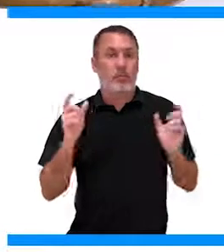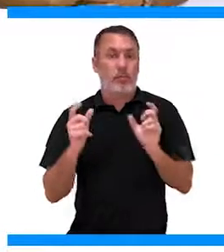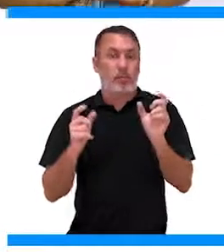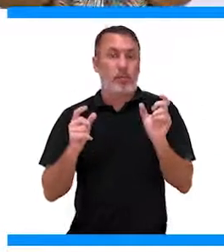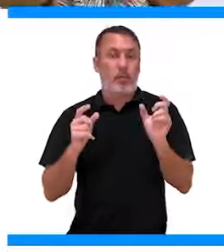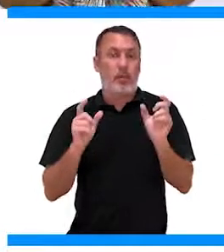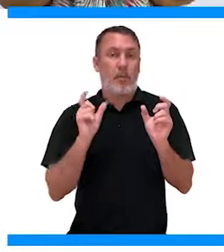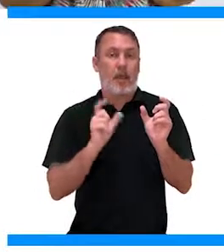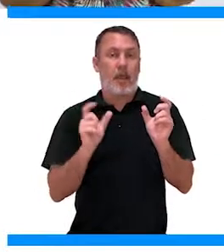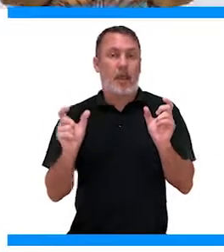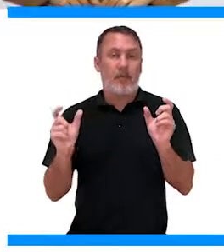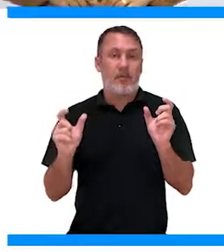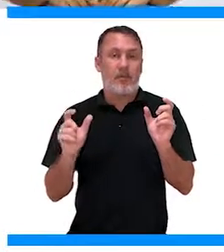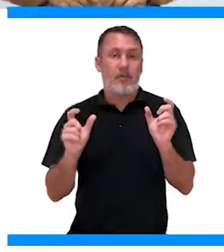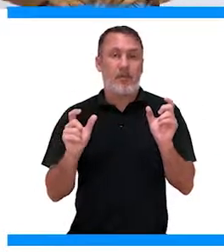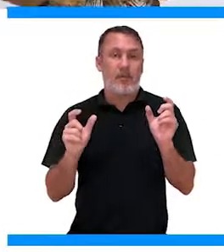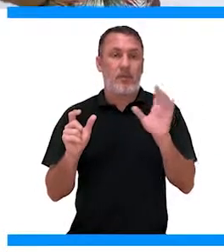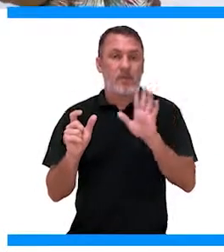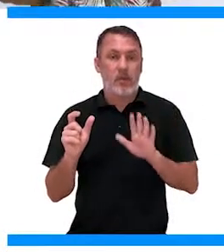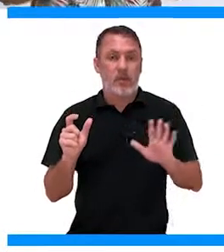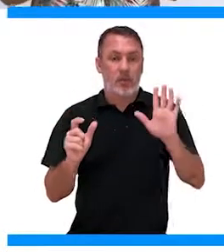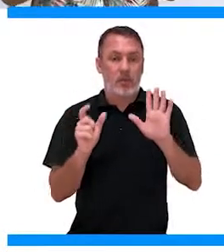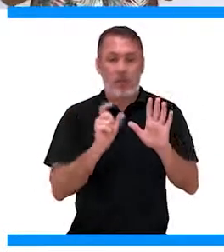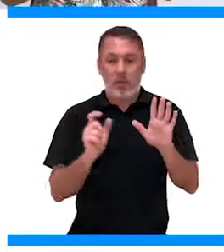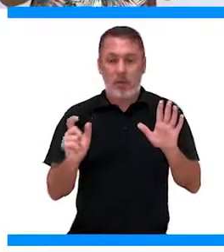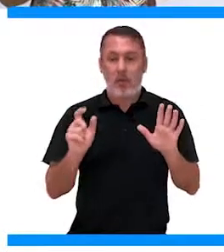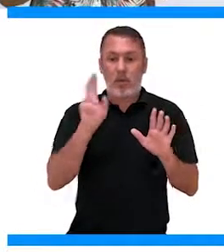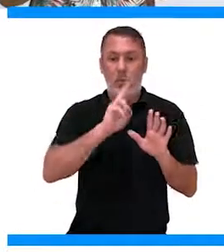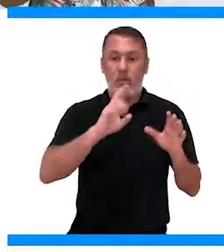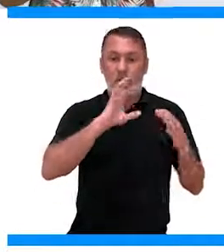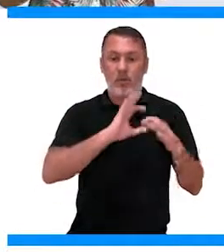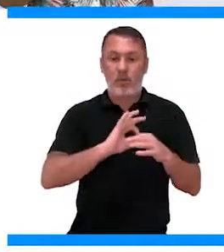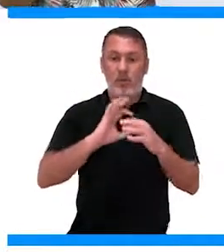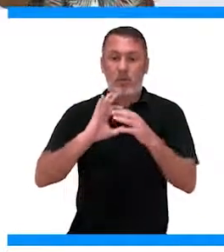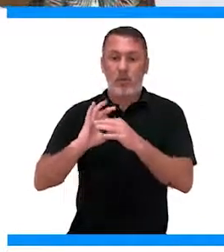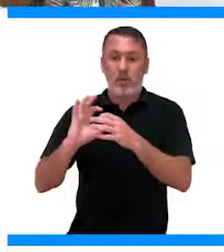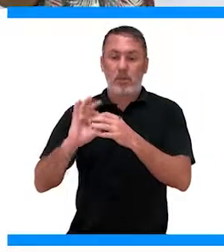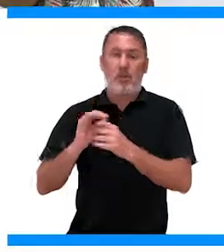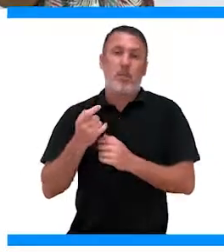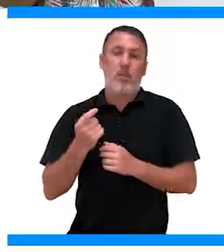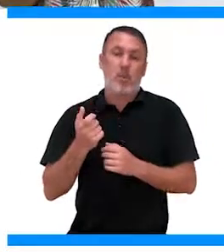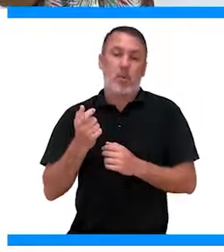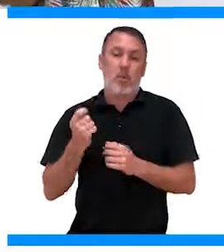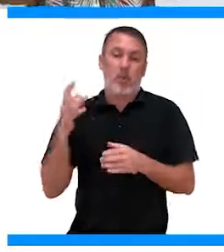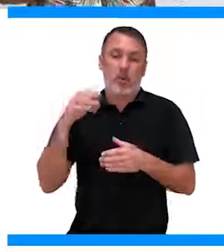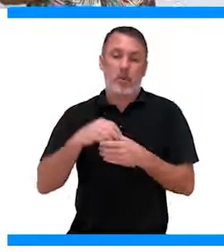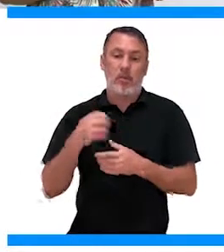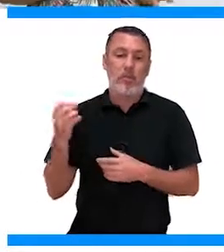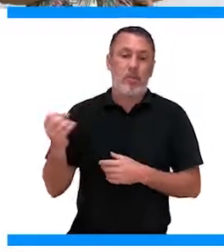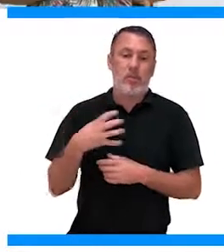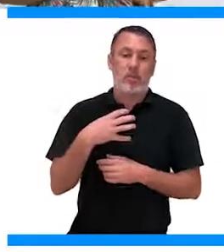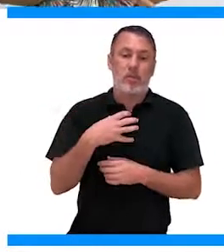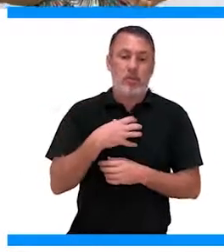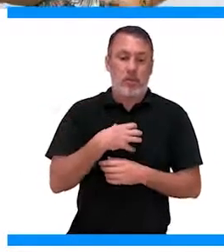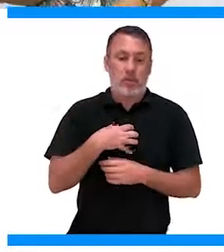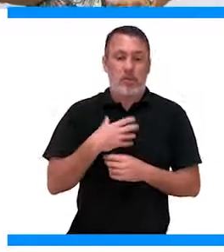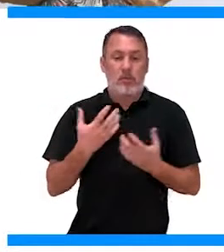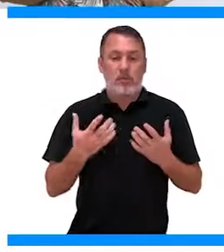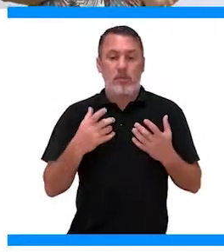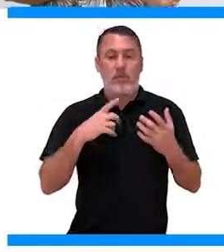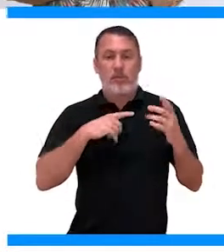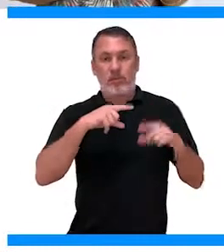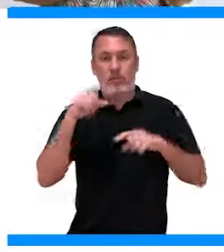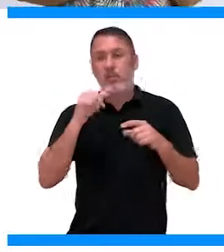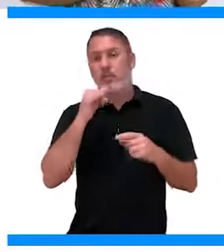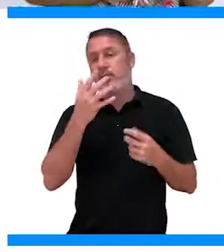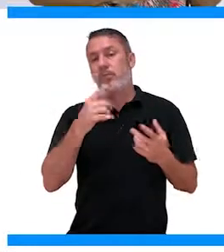Figuras, agora vamos para figuras de palavras. Quando usamos uma palavra em um contexto pouco esperado, ela pode adquirir um novo sentido. Então aqui a